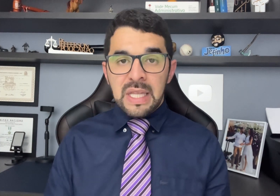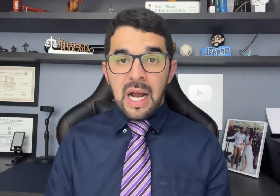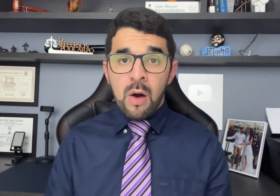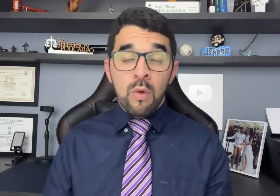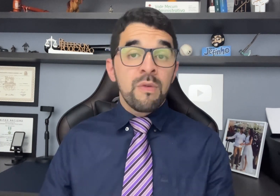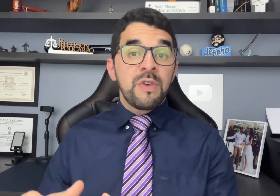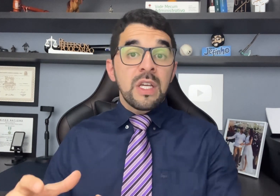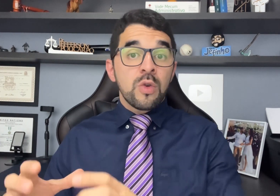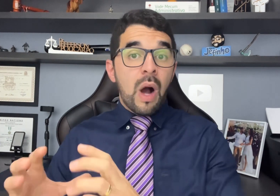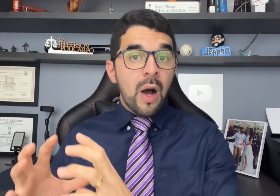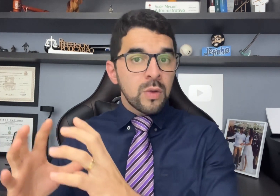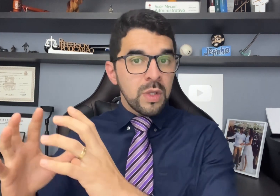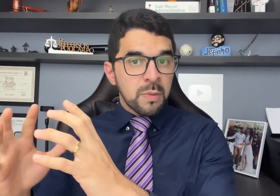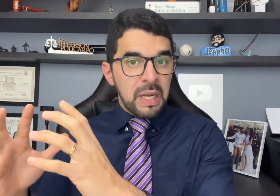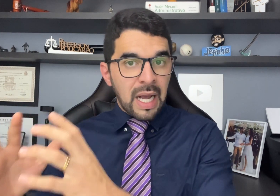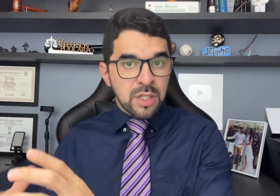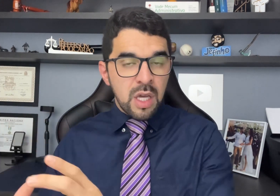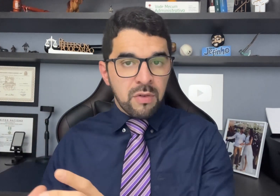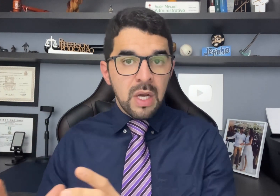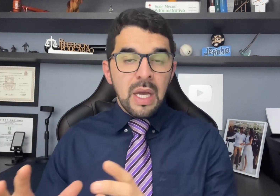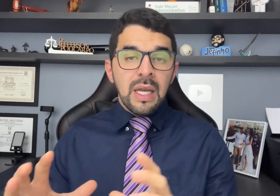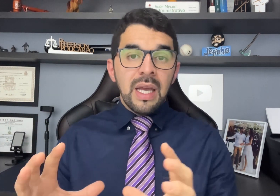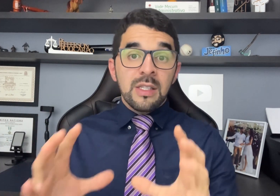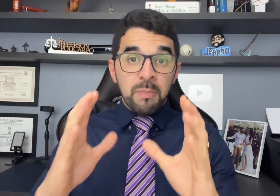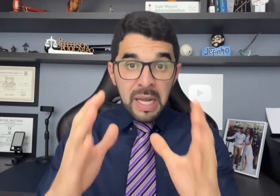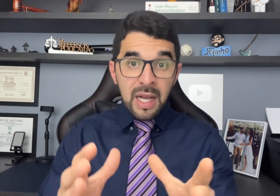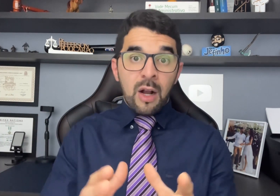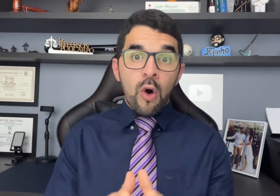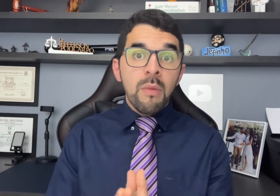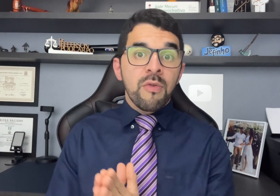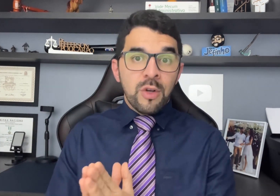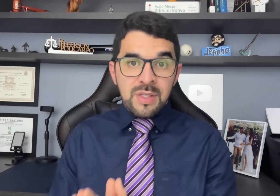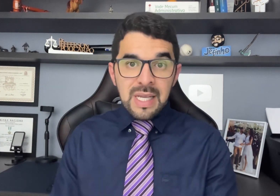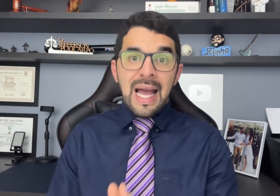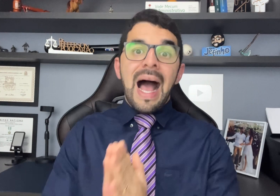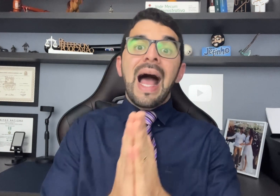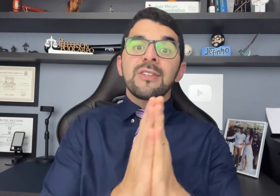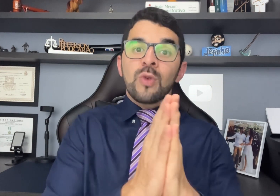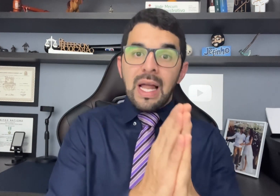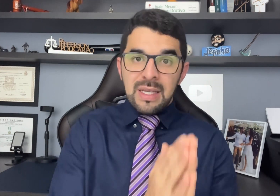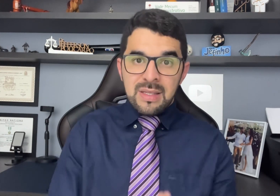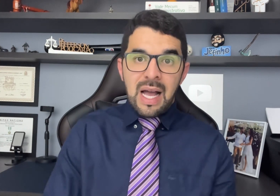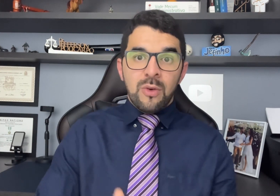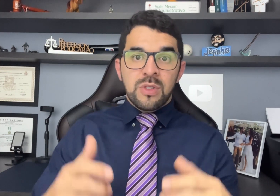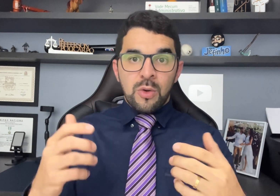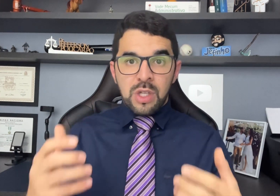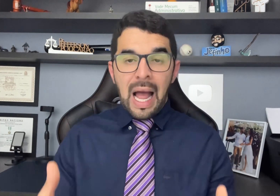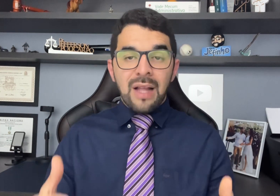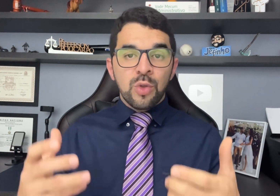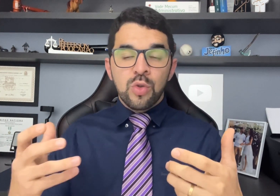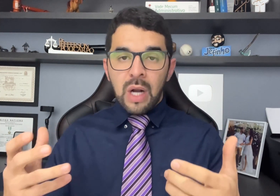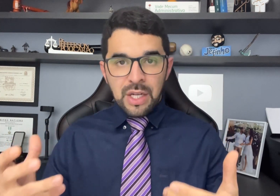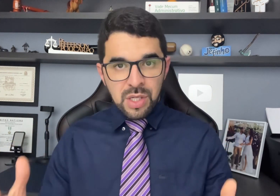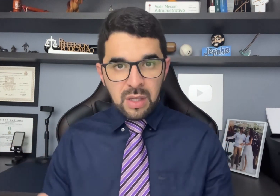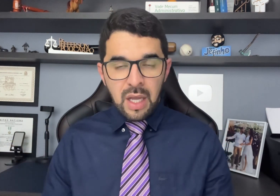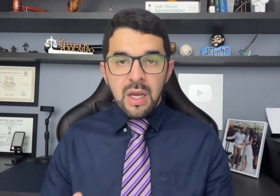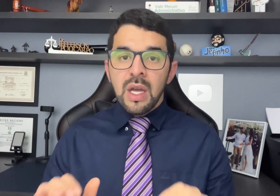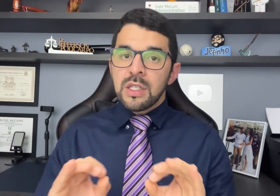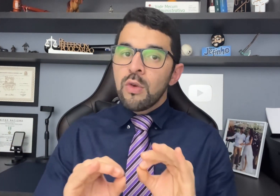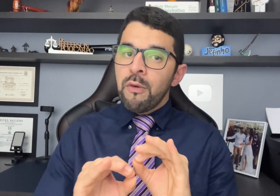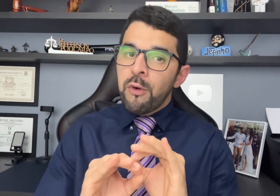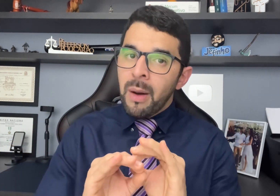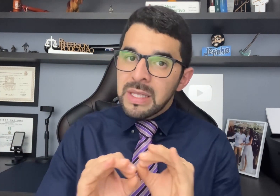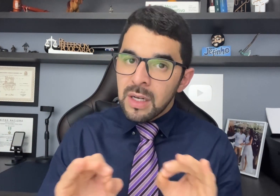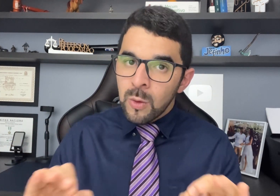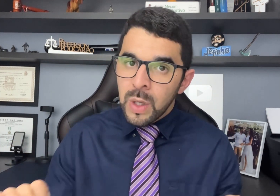Econômica Federal, um vídeo autoexplicativo, que explica como você atualizar os seus dados no Caixa Tem